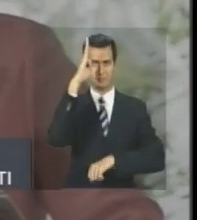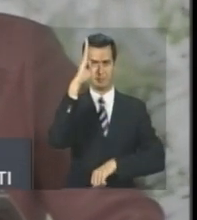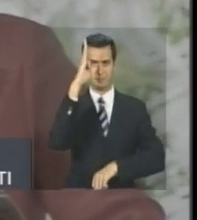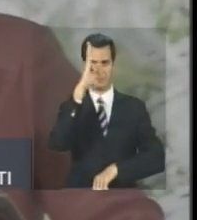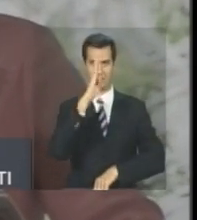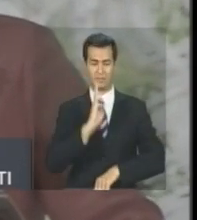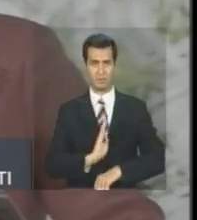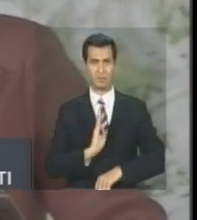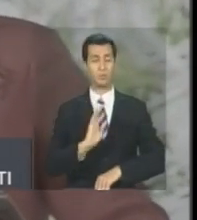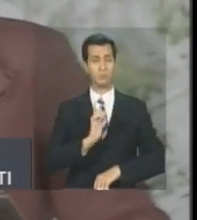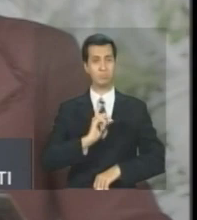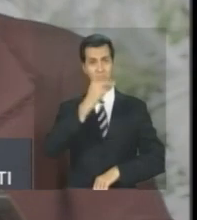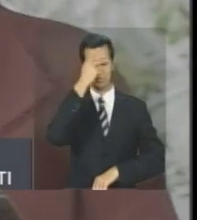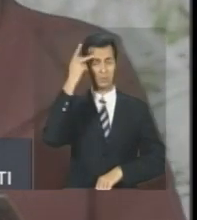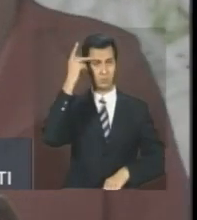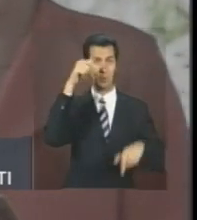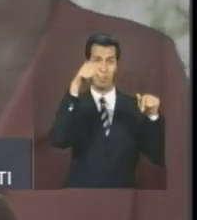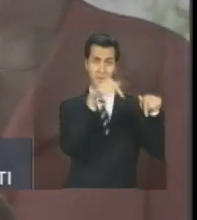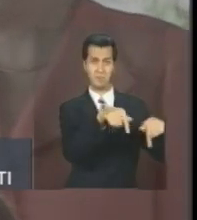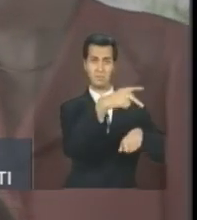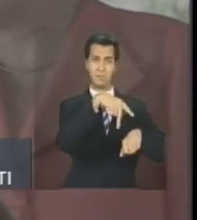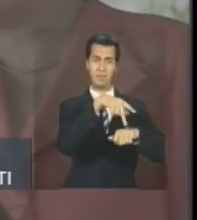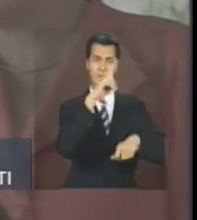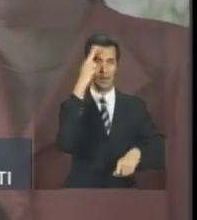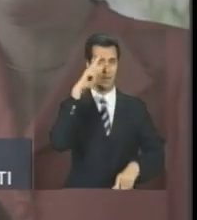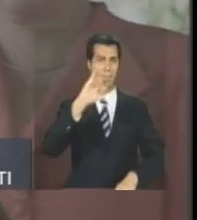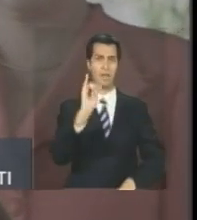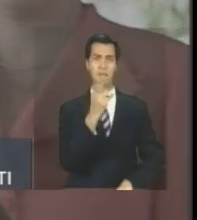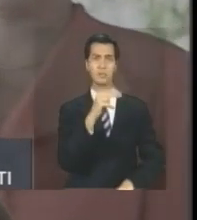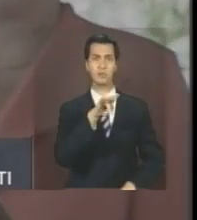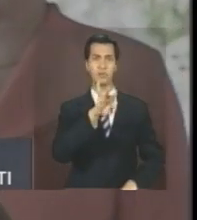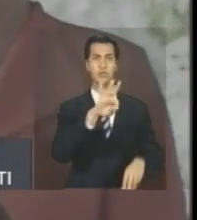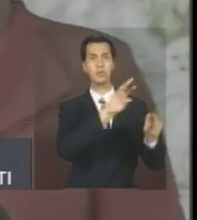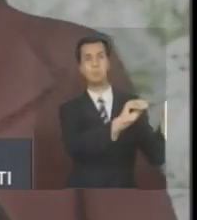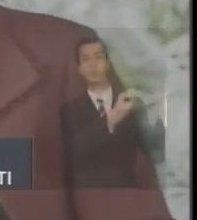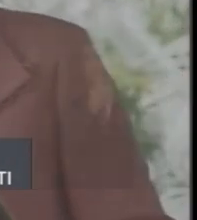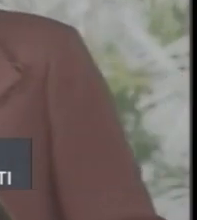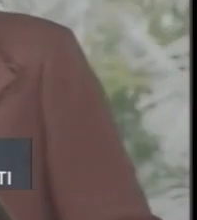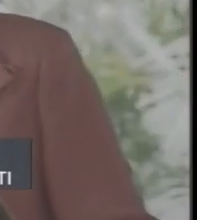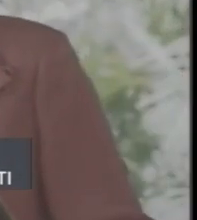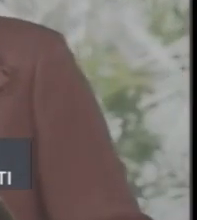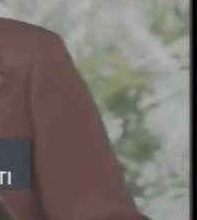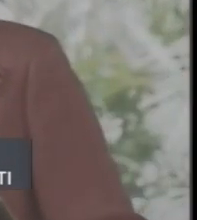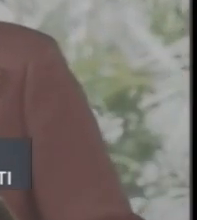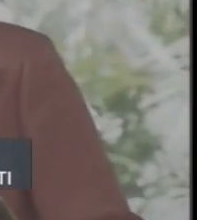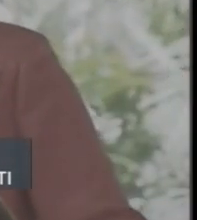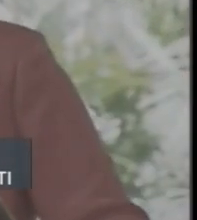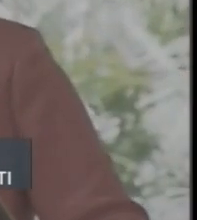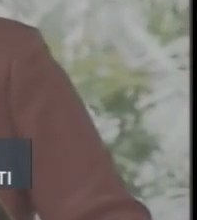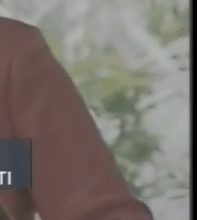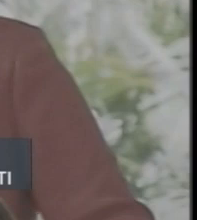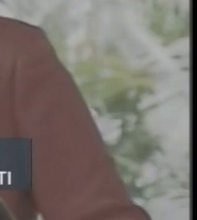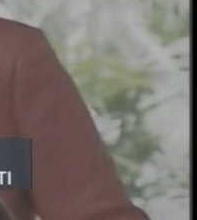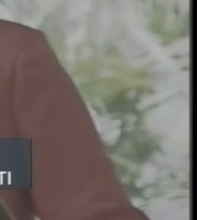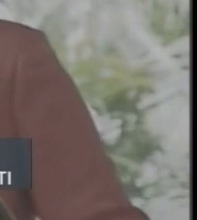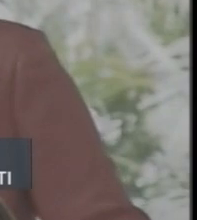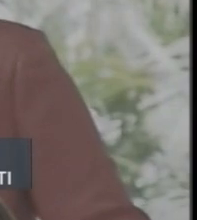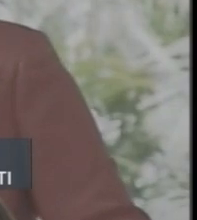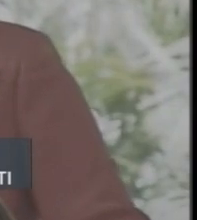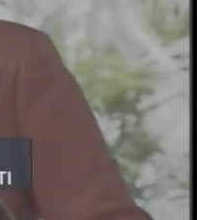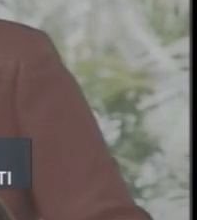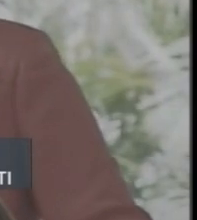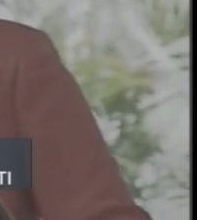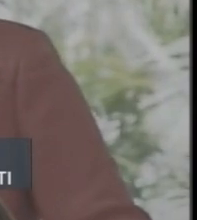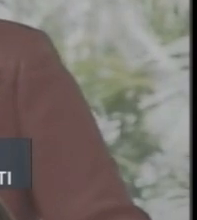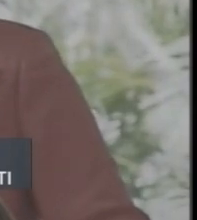de oportunidades. Nous avons aussi parlé des Haïtiens qui migrent vers le Brésil à la recherche d'opportunités. Reiterei